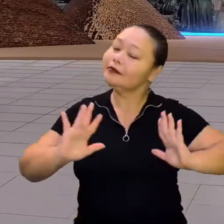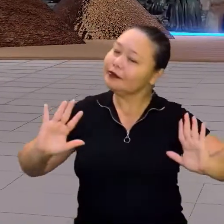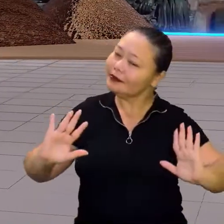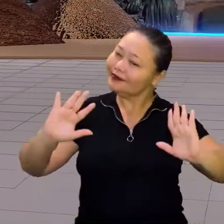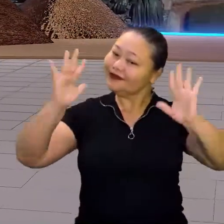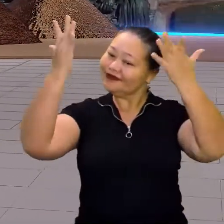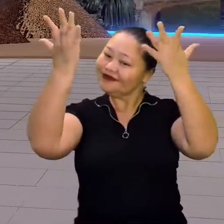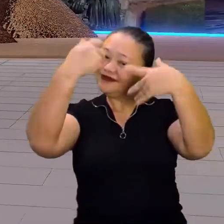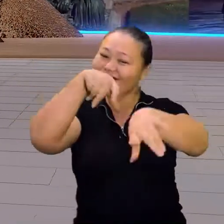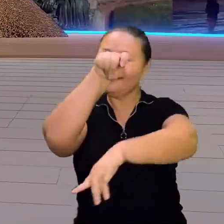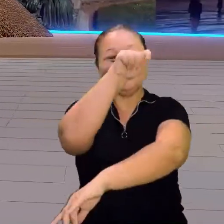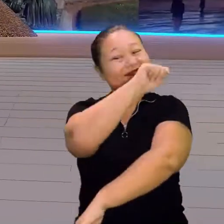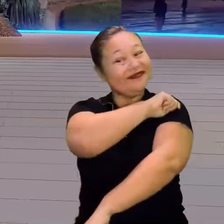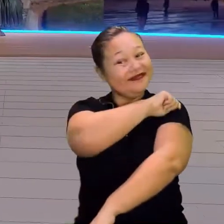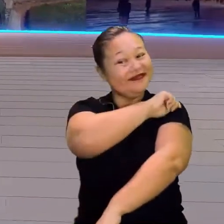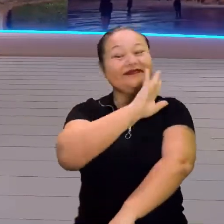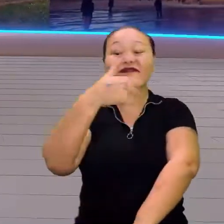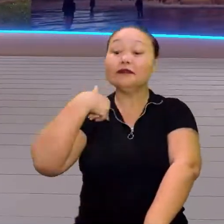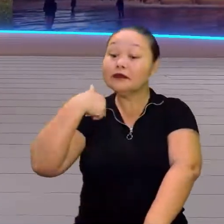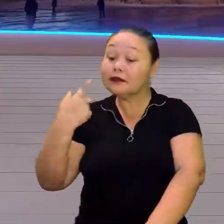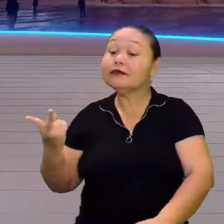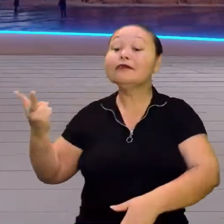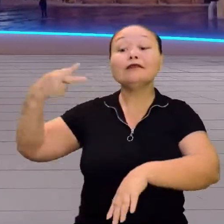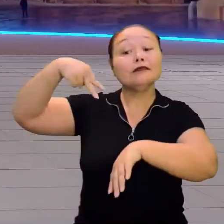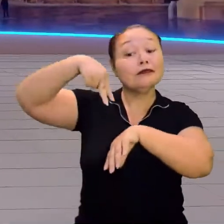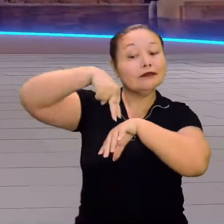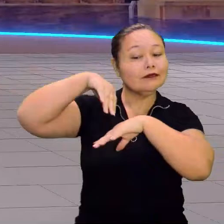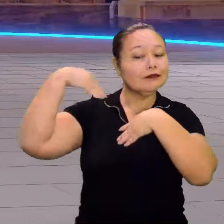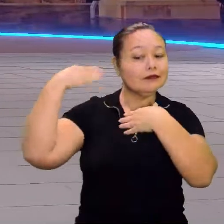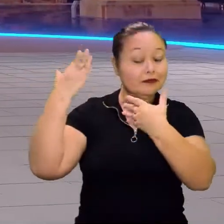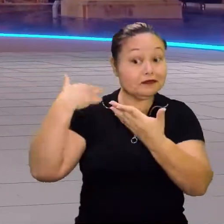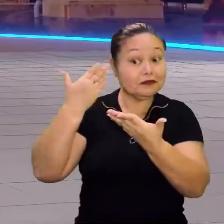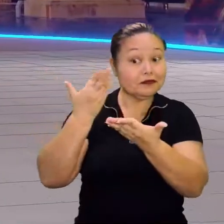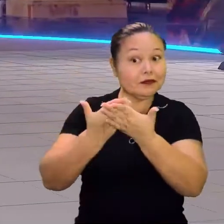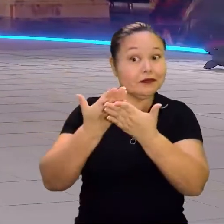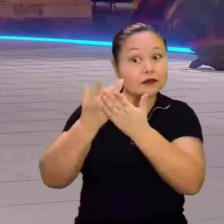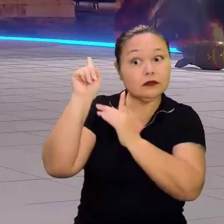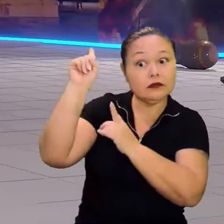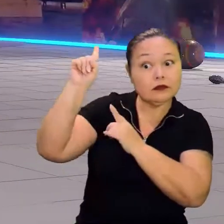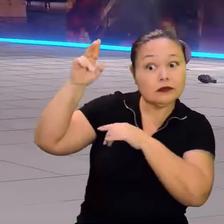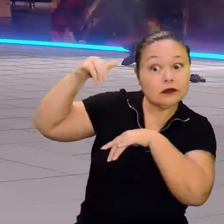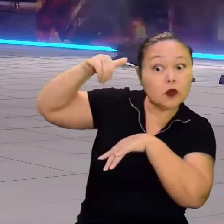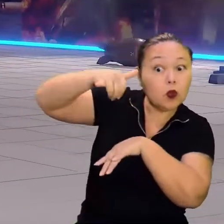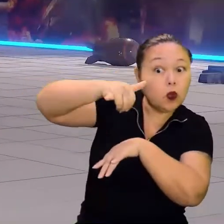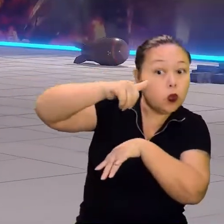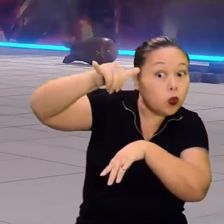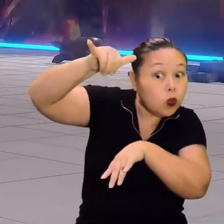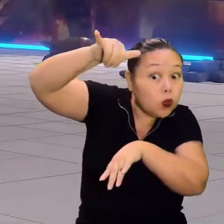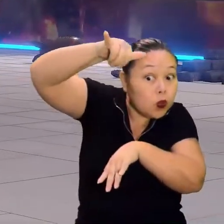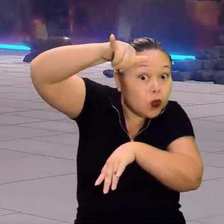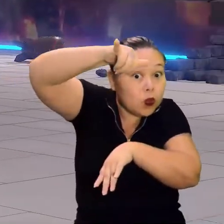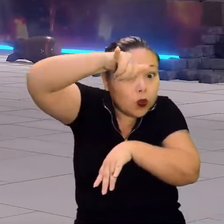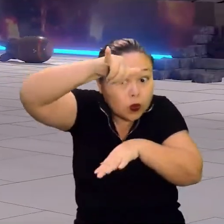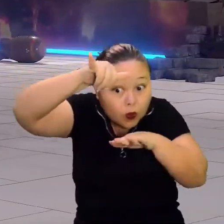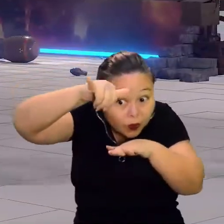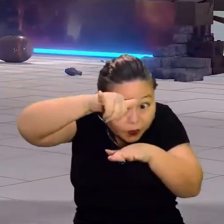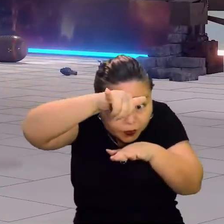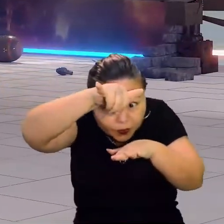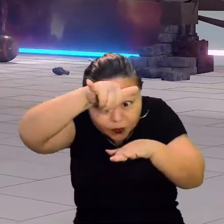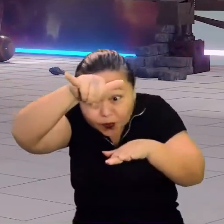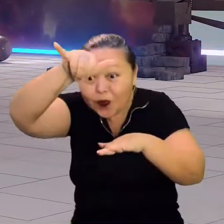Salve, salve, alunos! Chegamos para mais uma aula de história. Cuidado com o avião que vai passar aqui, ó. Ó o avião, presta atenção, presta atenção, presta